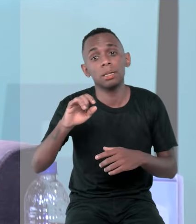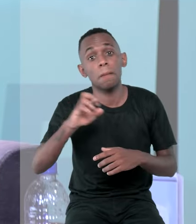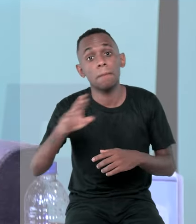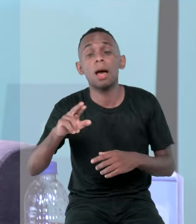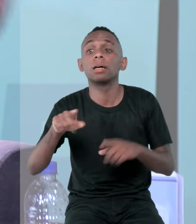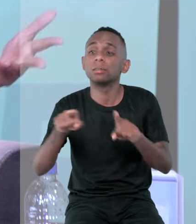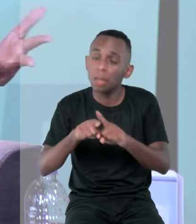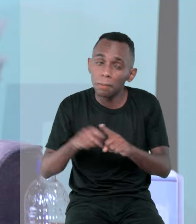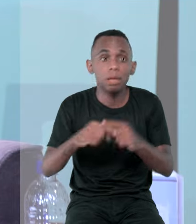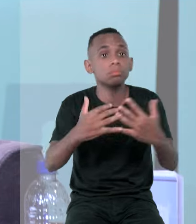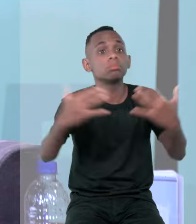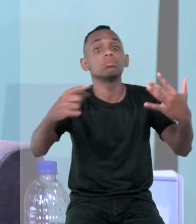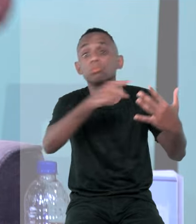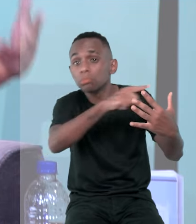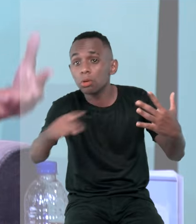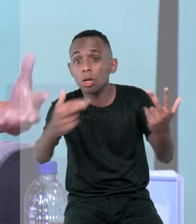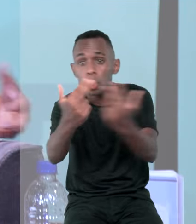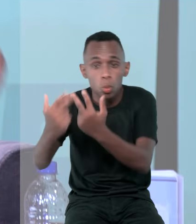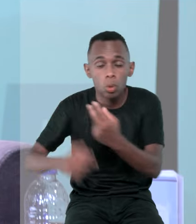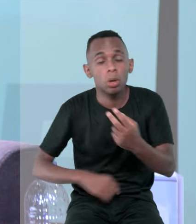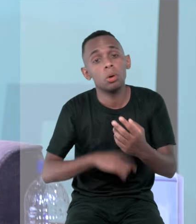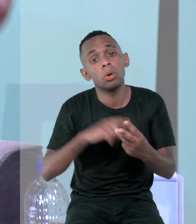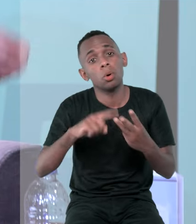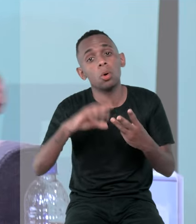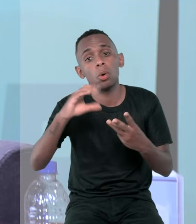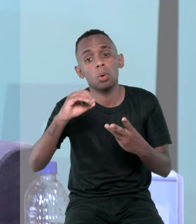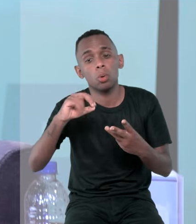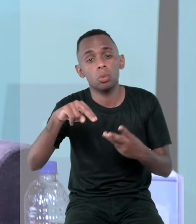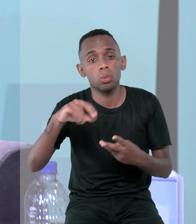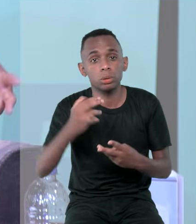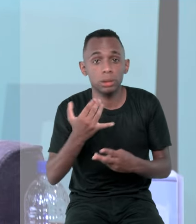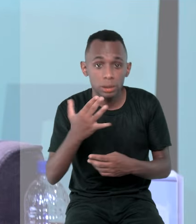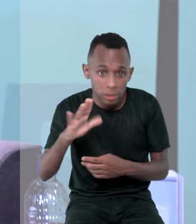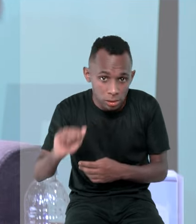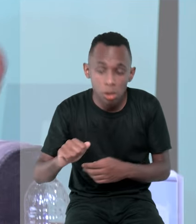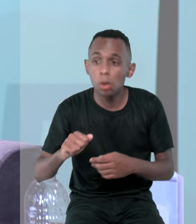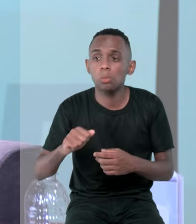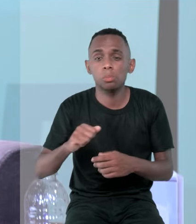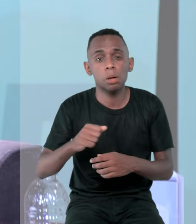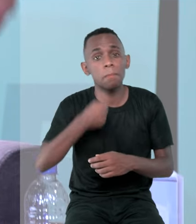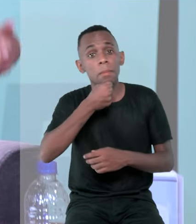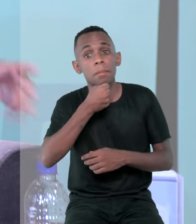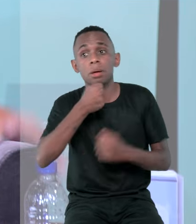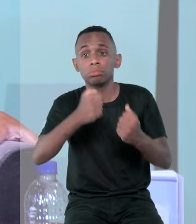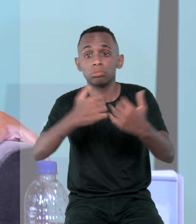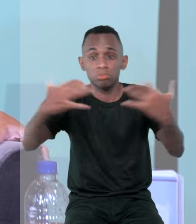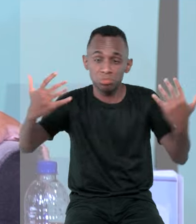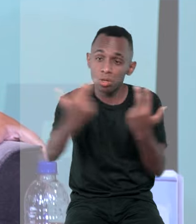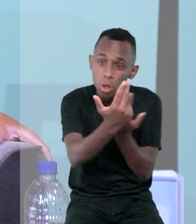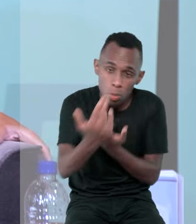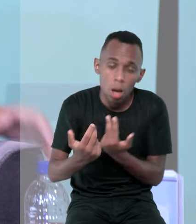nós temos um público como esse. Onde Conceição vai, nós temos um público como esse, lotando, comprando vários